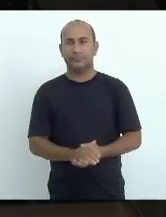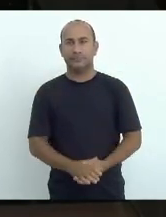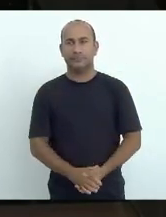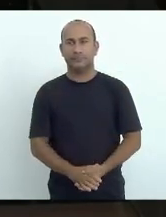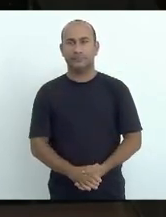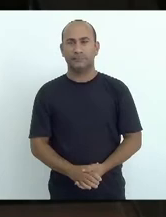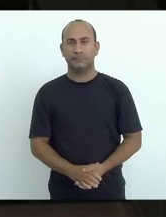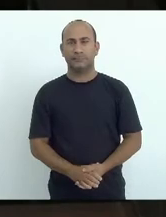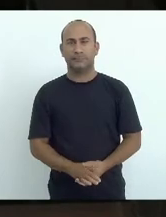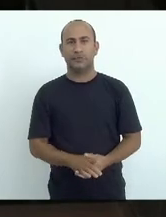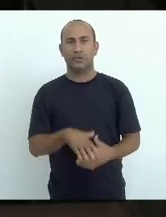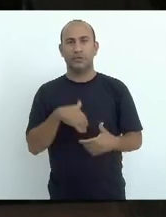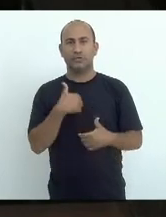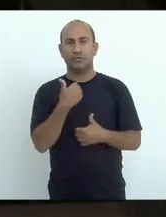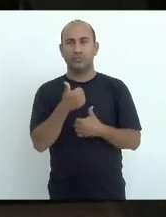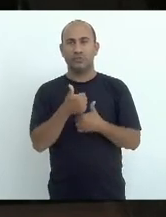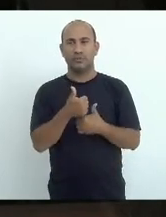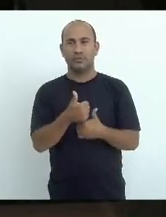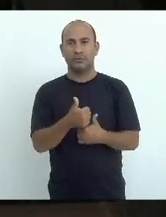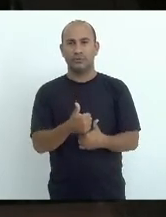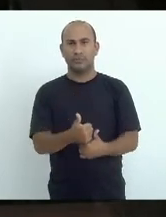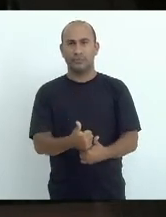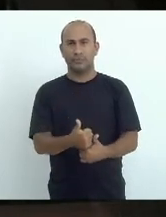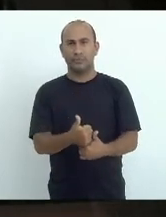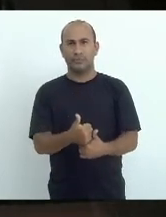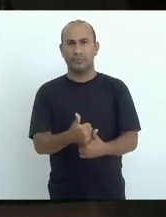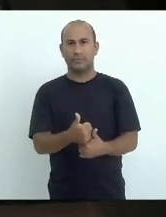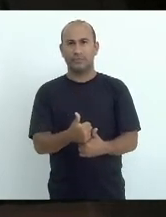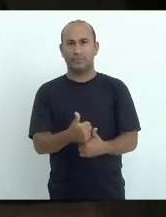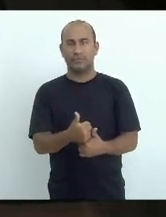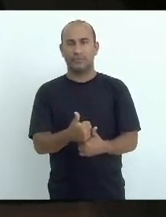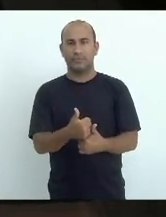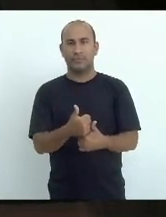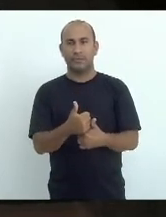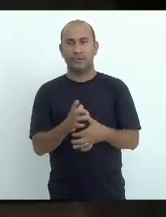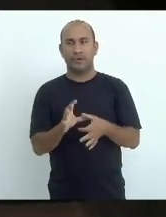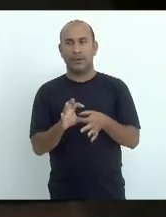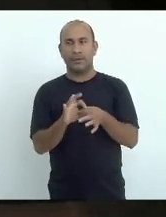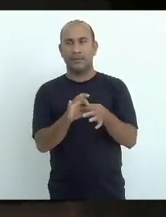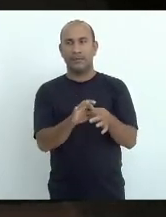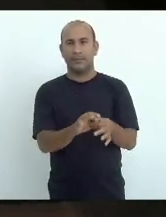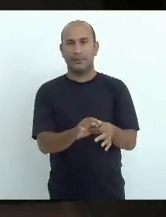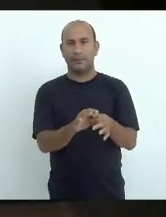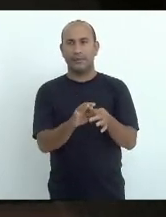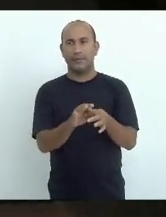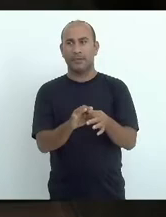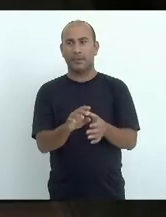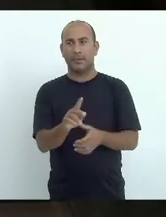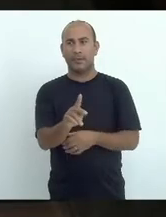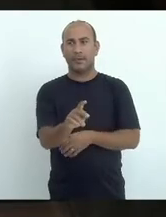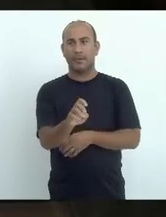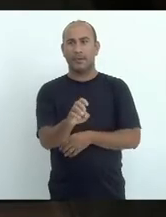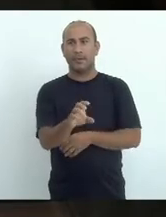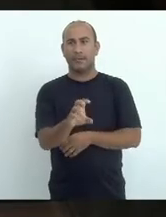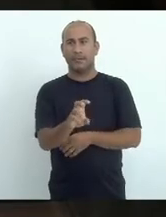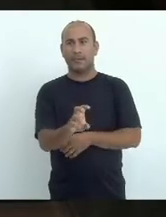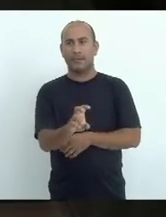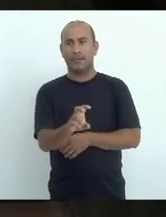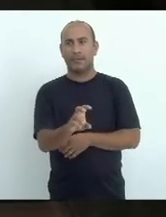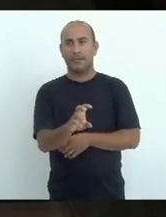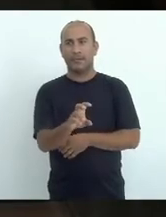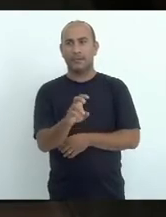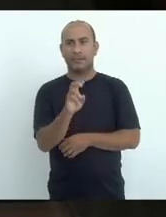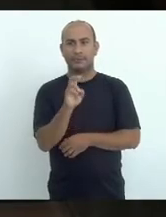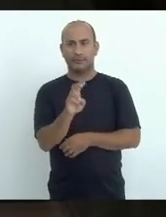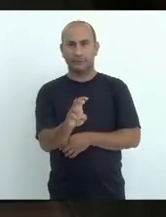do substitutivo da proposta de emenda constitucional, a PEC 5 de